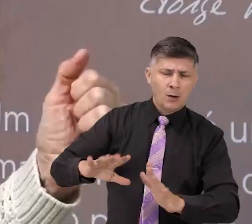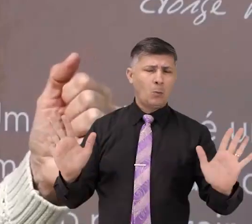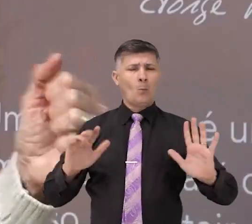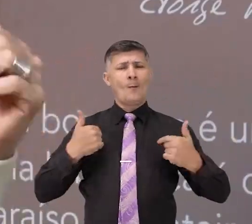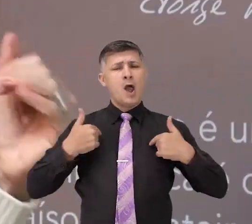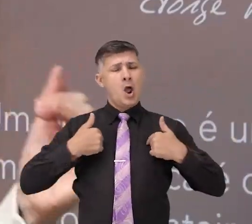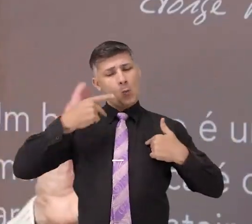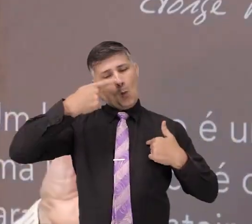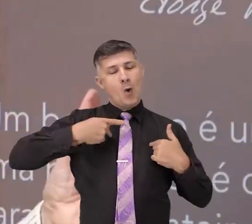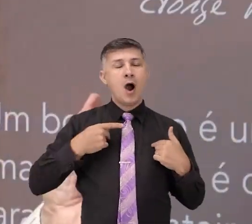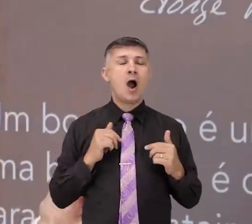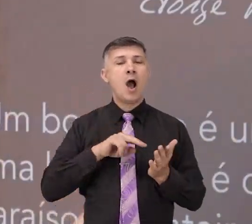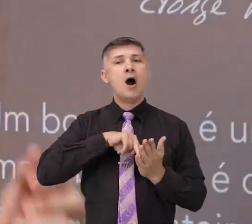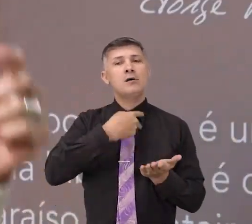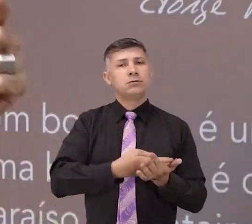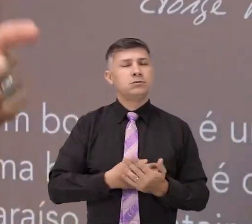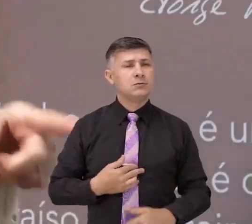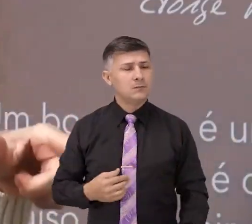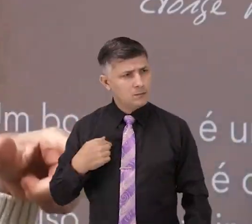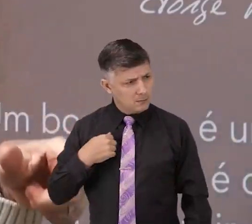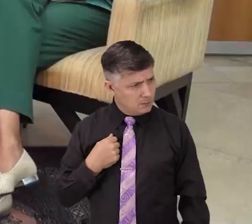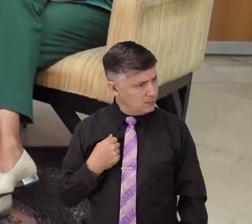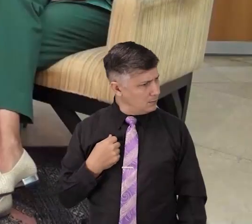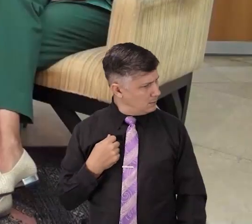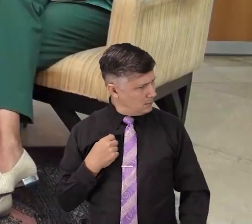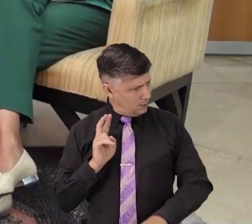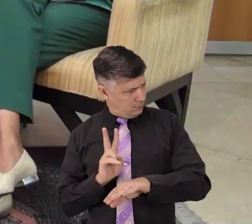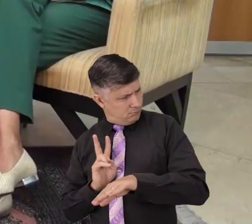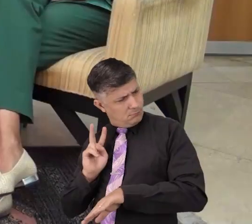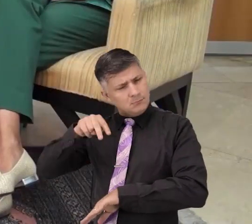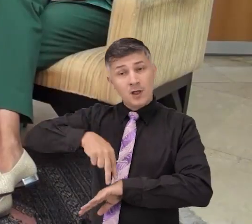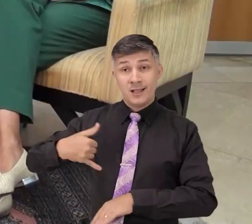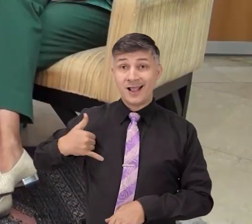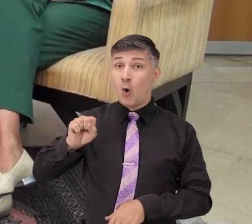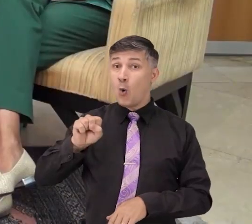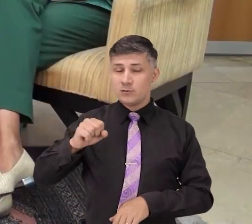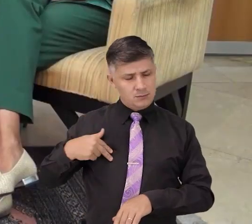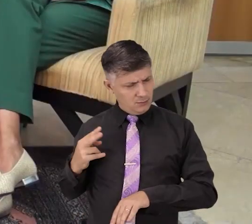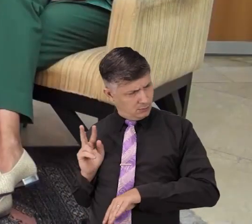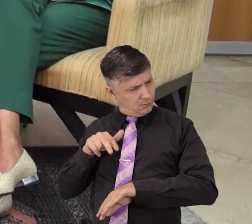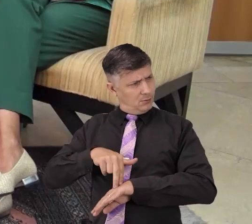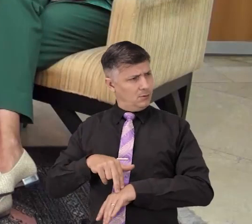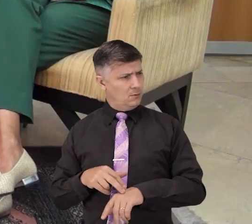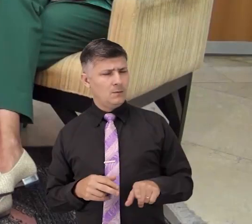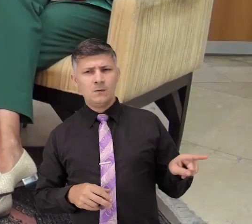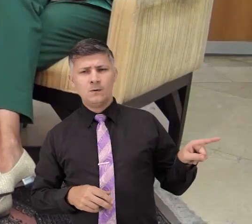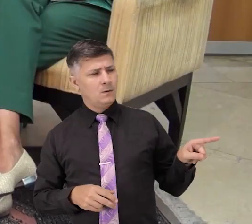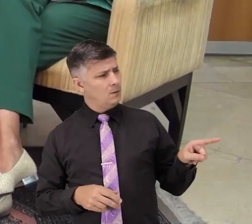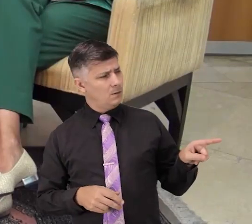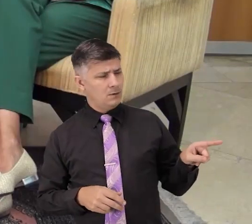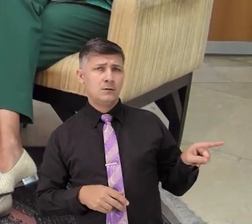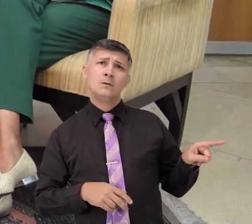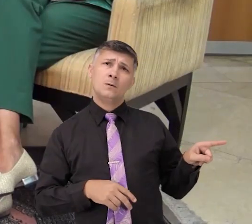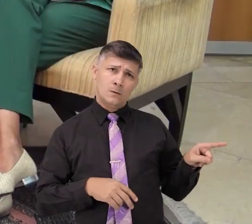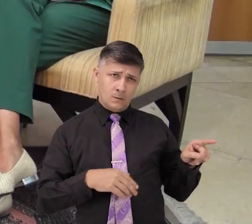E ela disse, não, eu caí. E eu levantei, naquela época, com 8 anos de idade, e disse, olha,